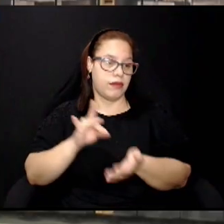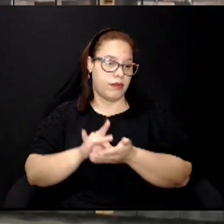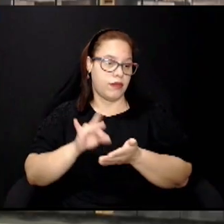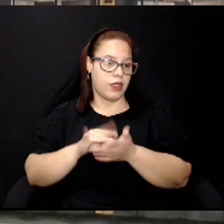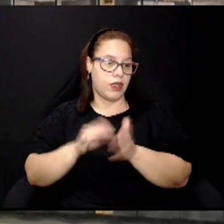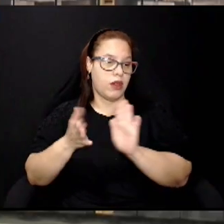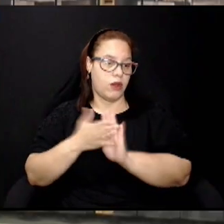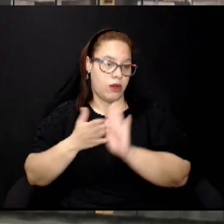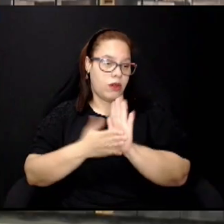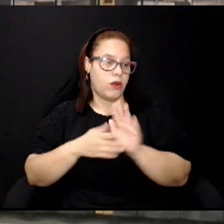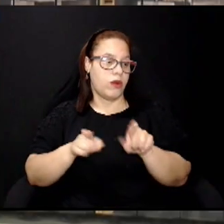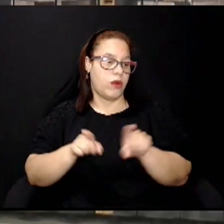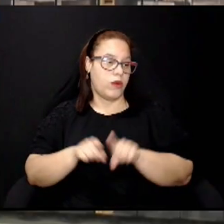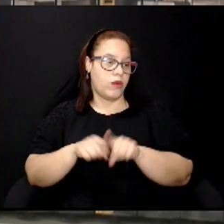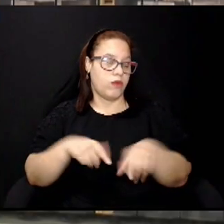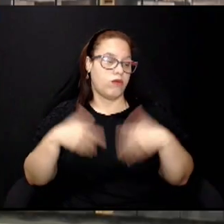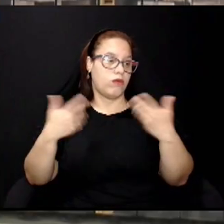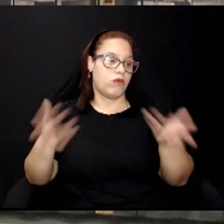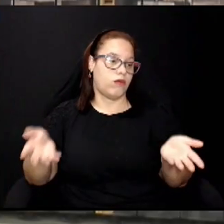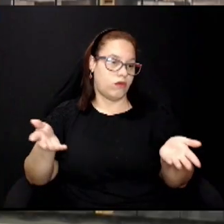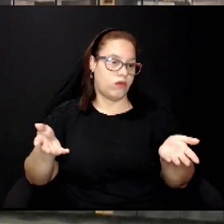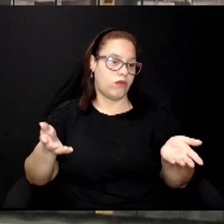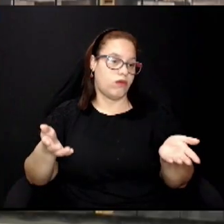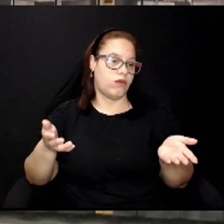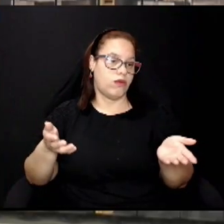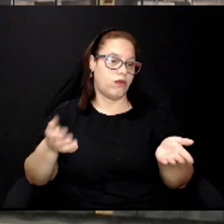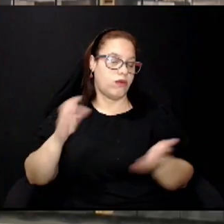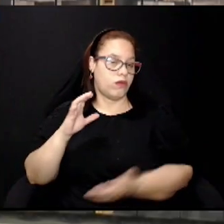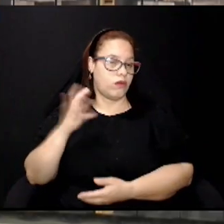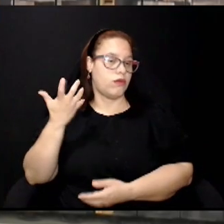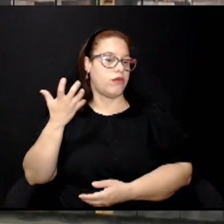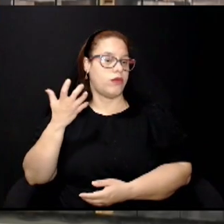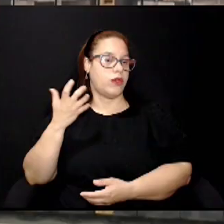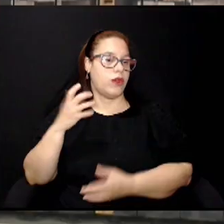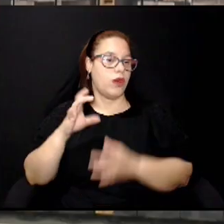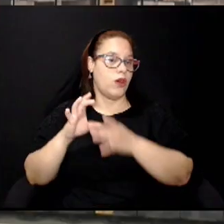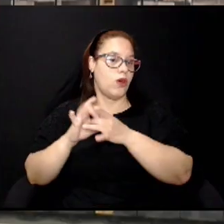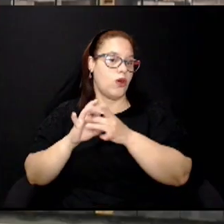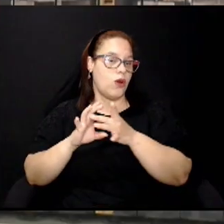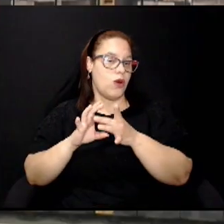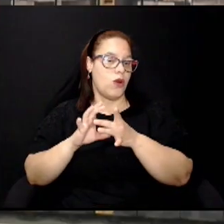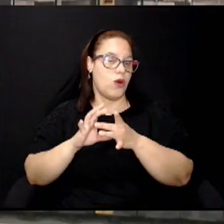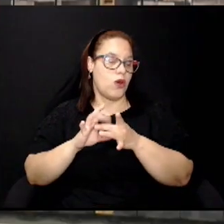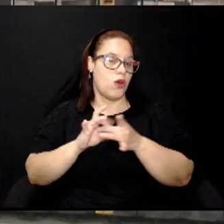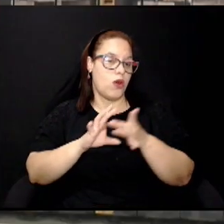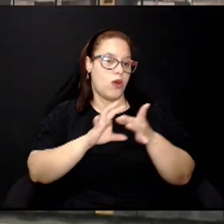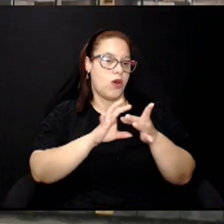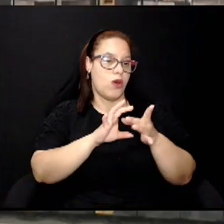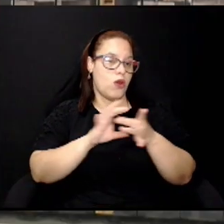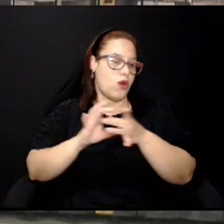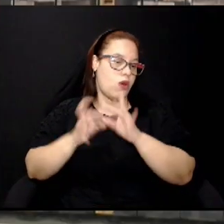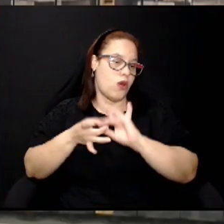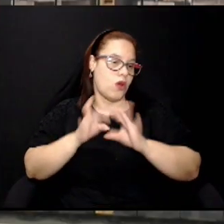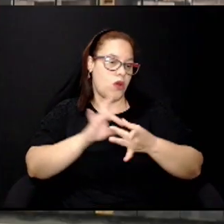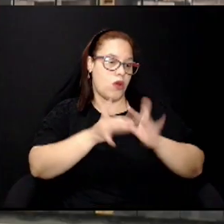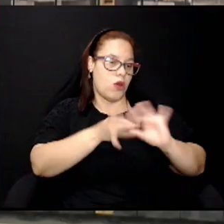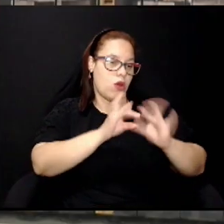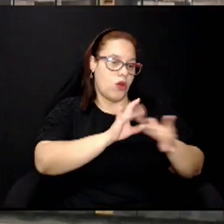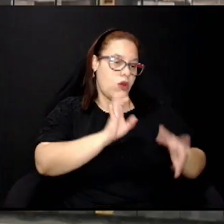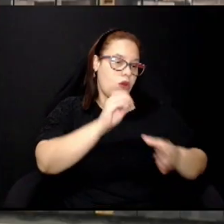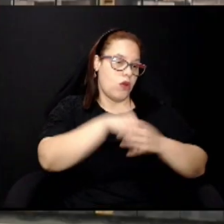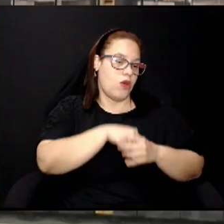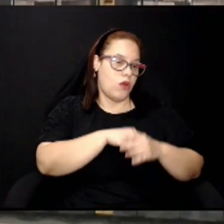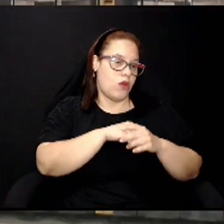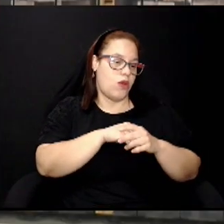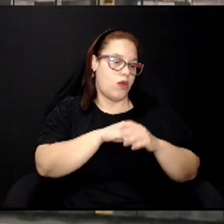né? Quem sabe, de repente, vão acontecer Olimpíadas, né? De entrando no clima, por que não, né? A gente precisa disseminar esse